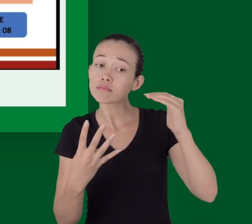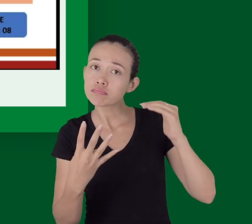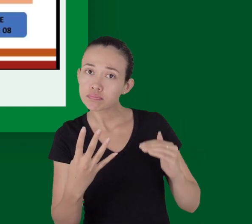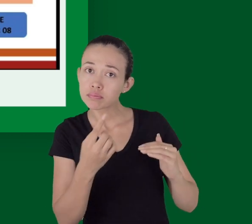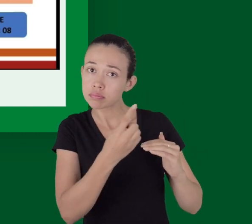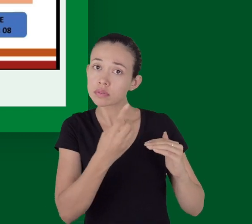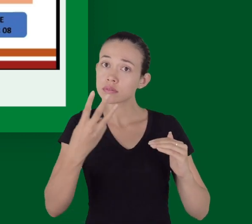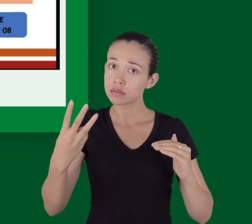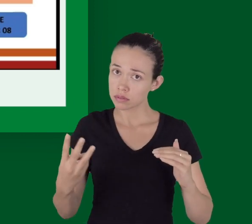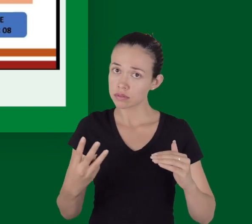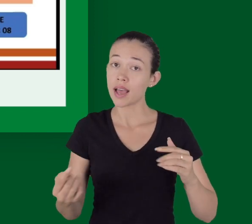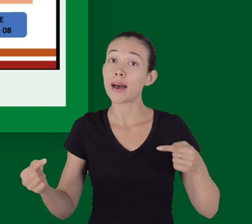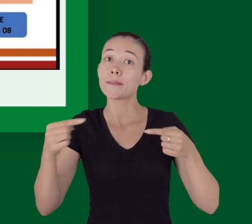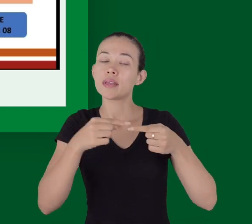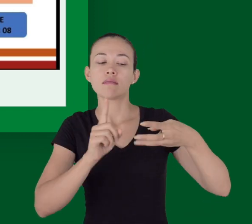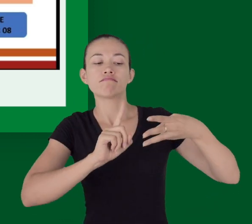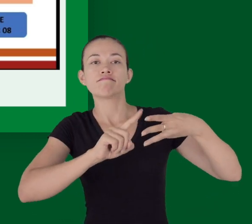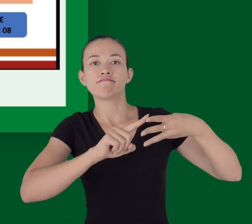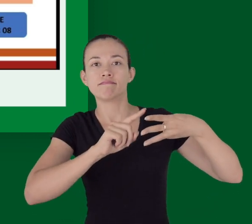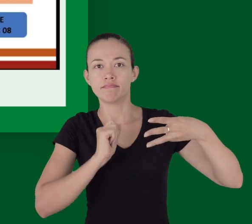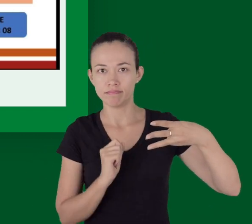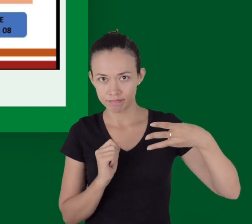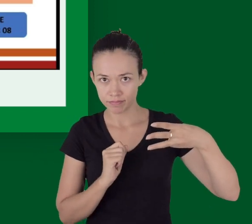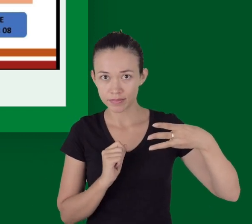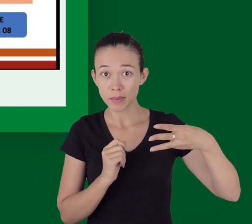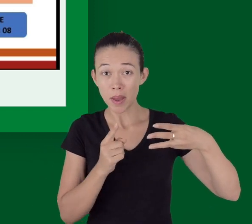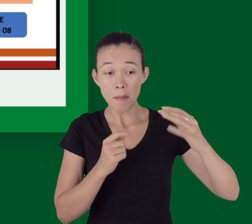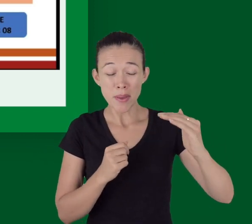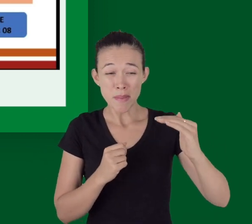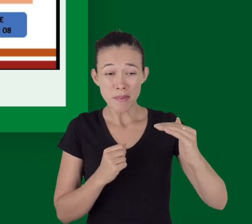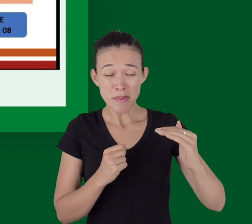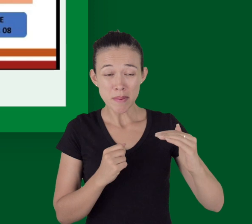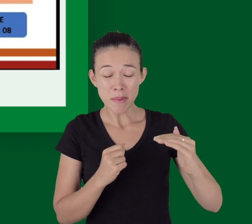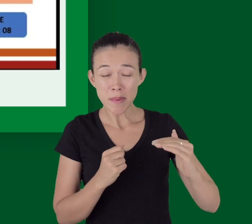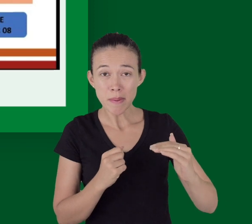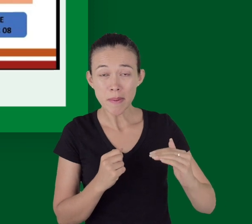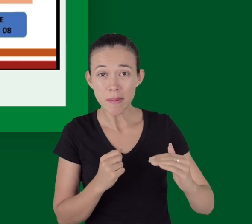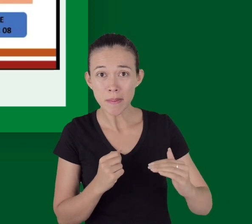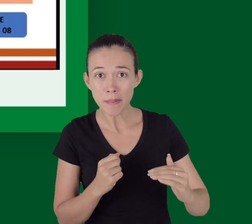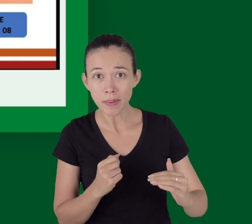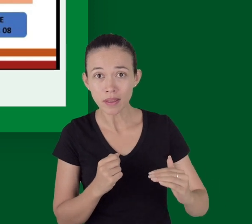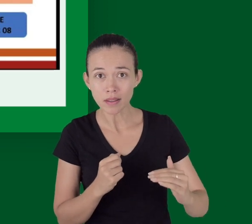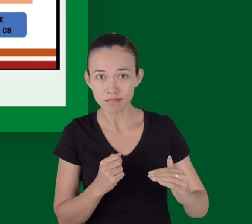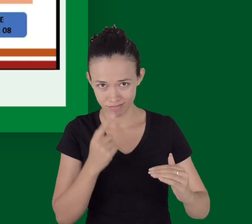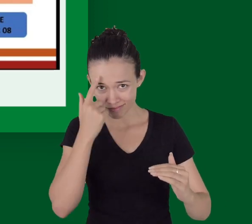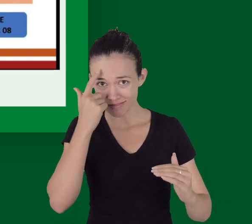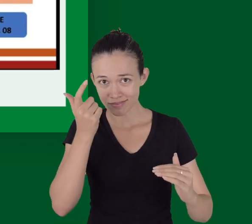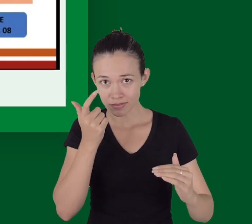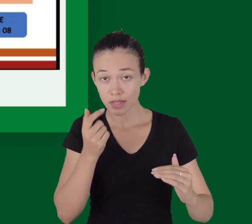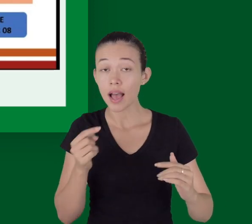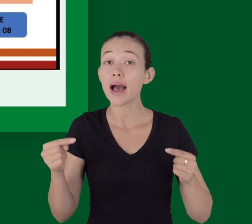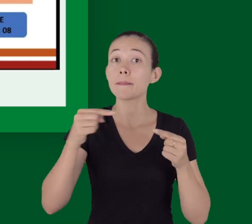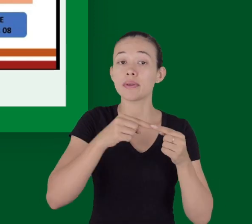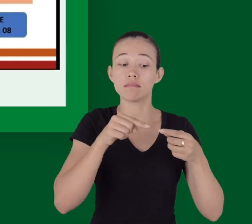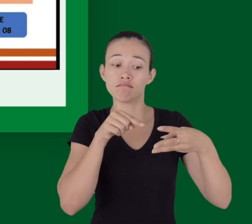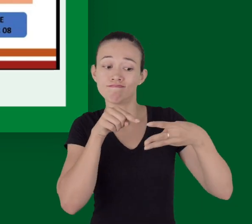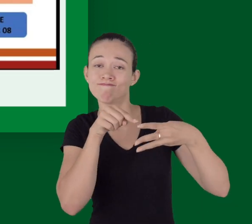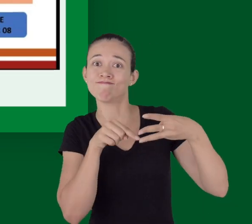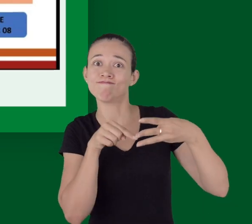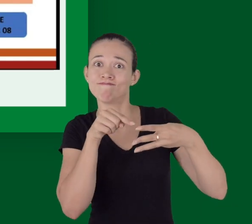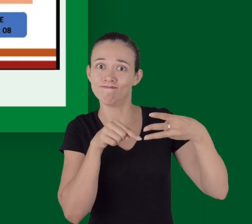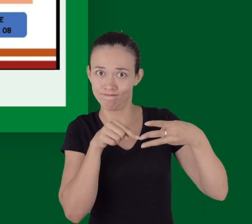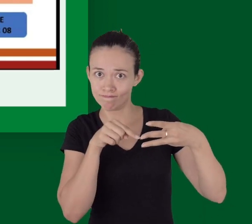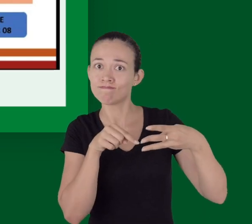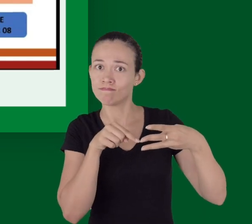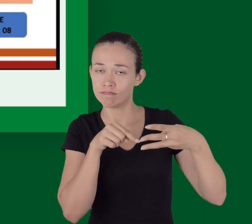15 baixou para 13, 2 pontos, ainda é aceitável. Mais de 2 pontos na escala de Glasgow, ou ele perdeu 2 pontos em qualquer